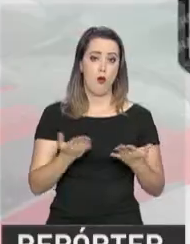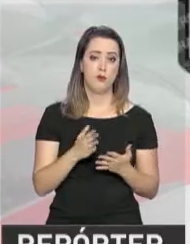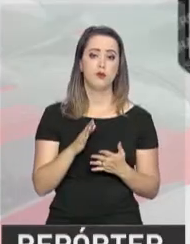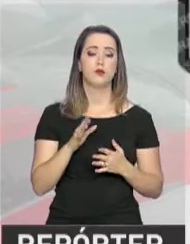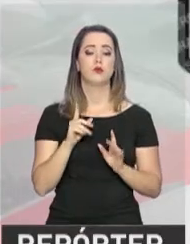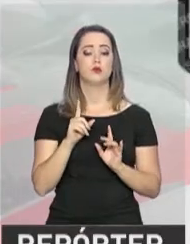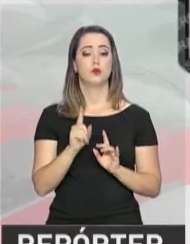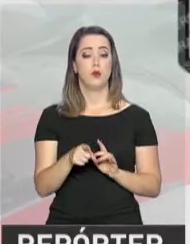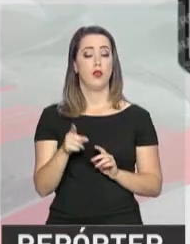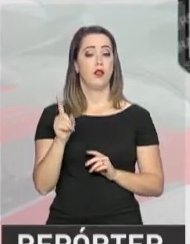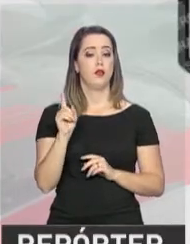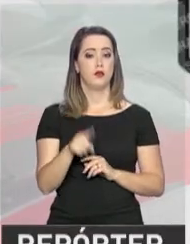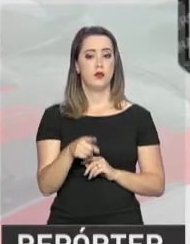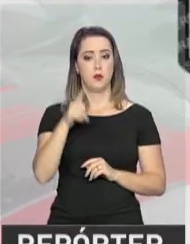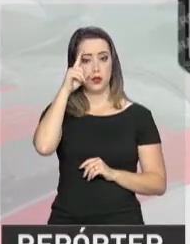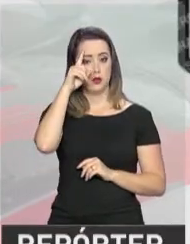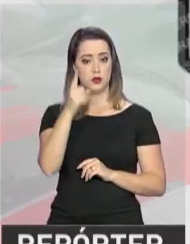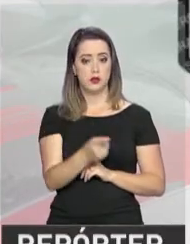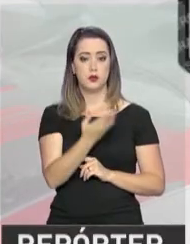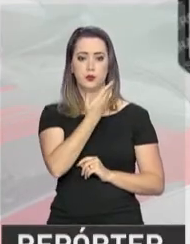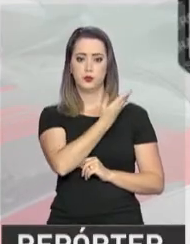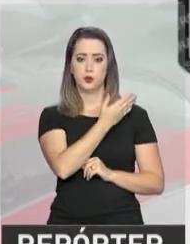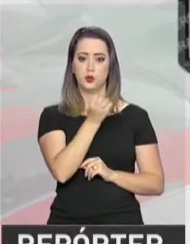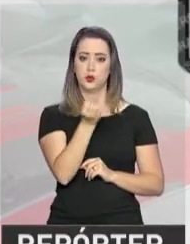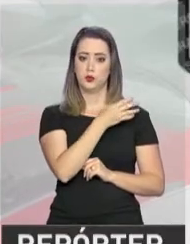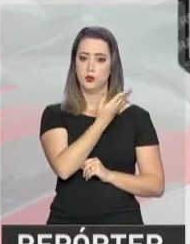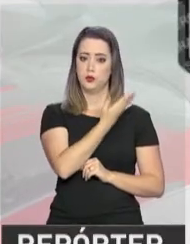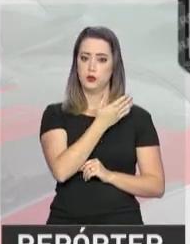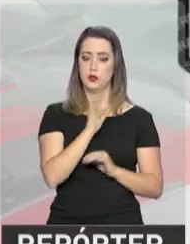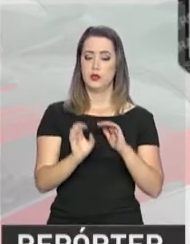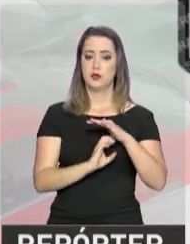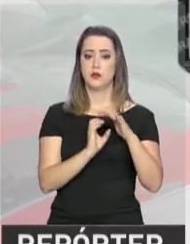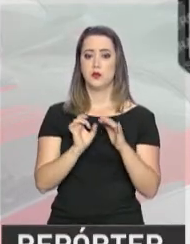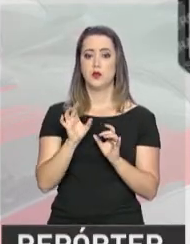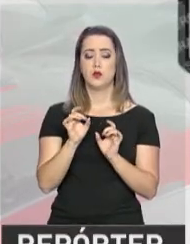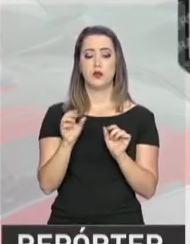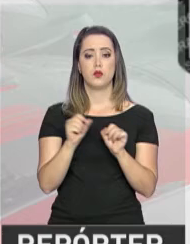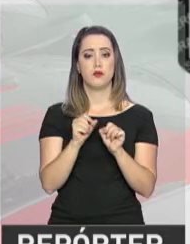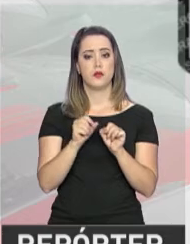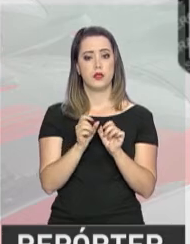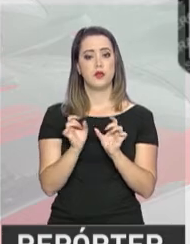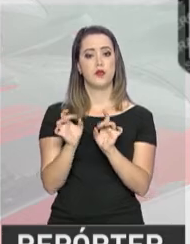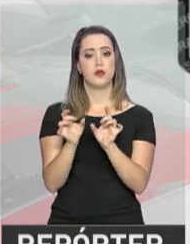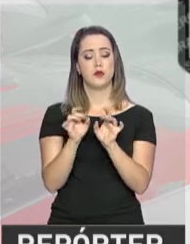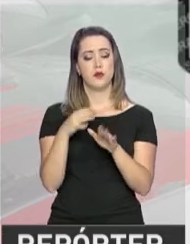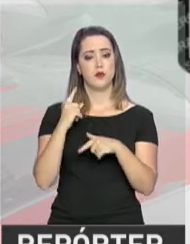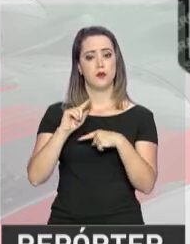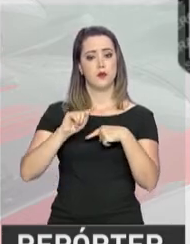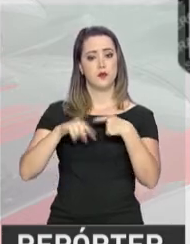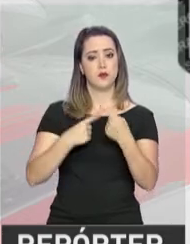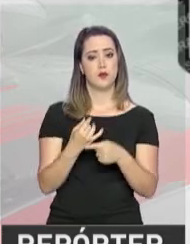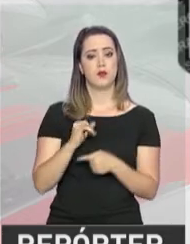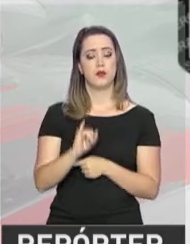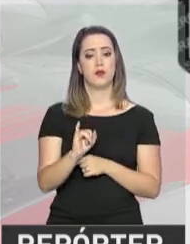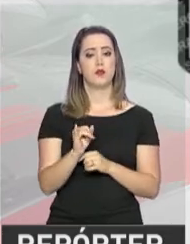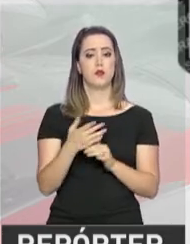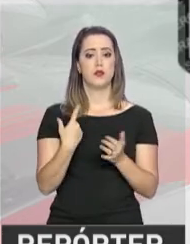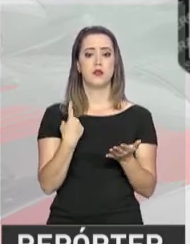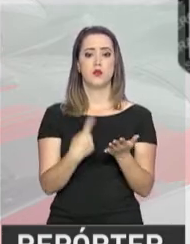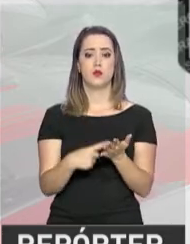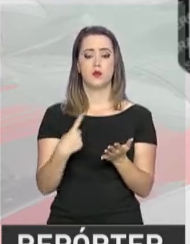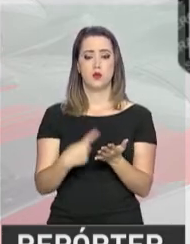a resolução determina que as empresas só poderão fabricar e comercializar as placas se estiverem